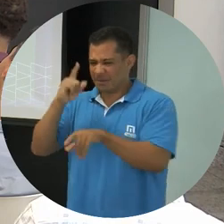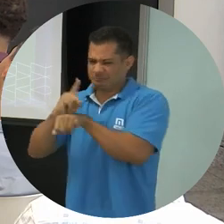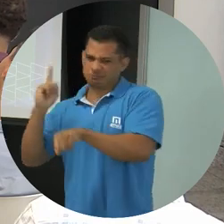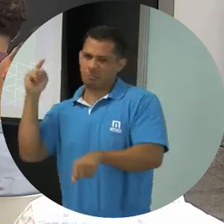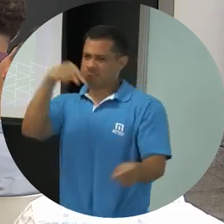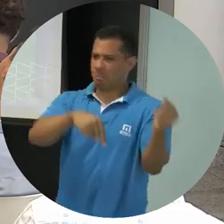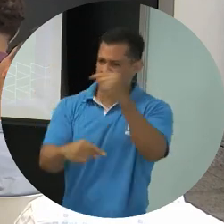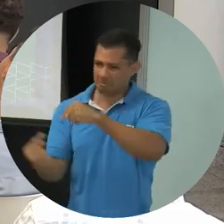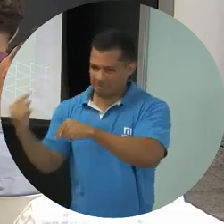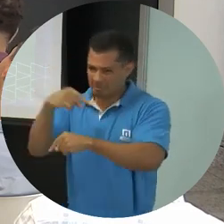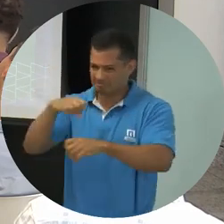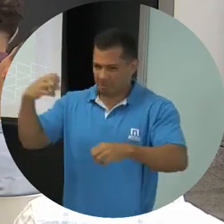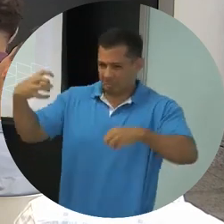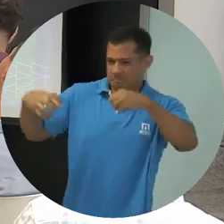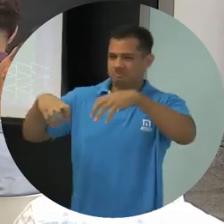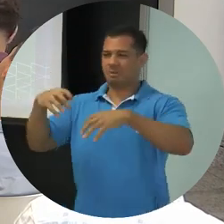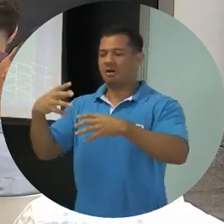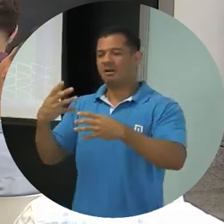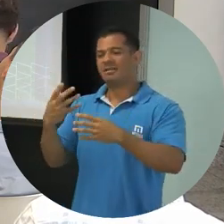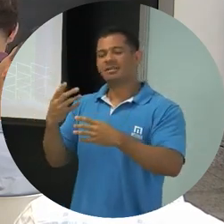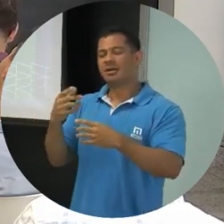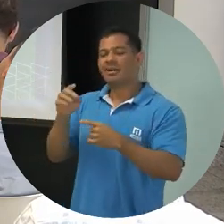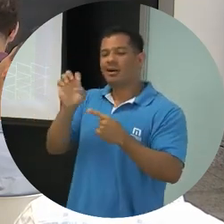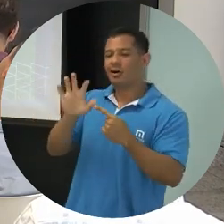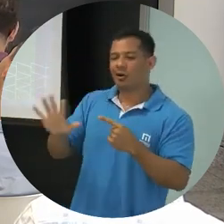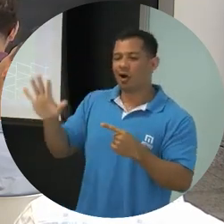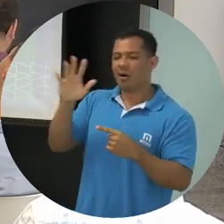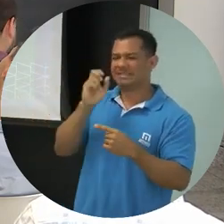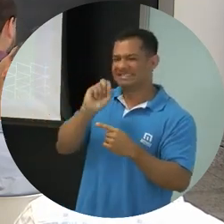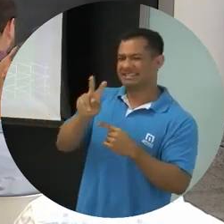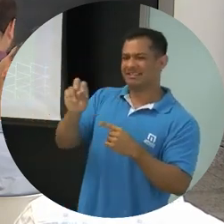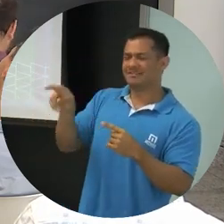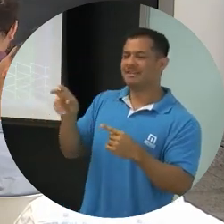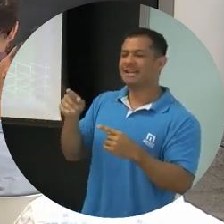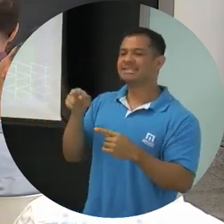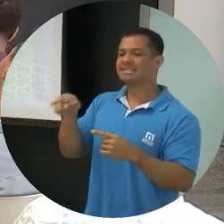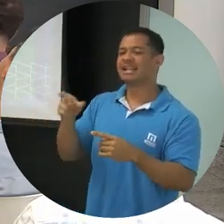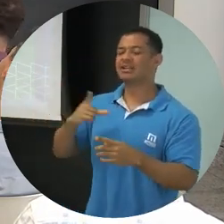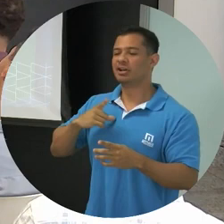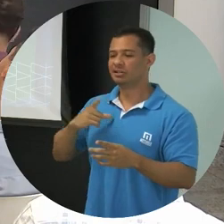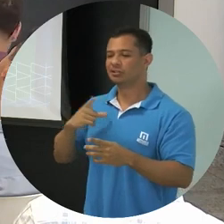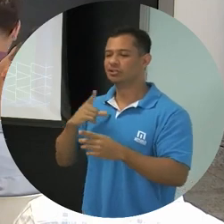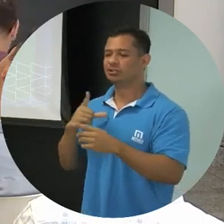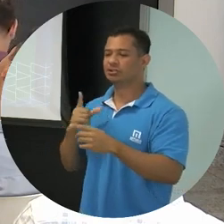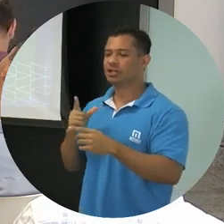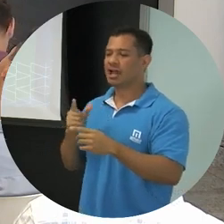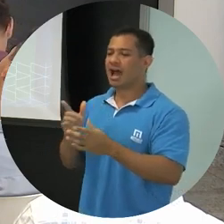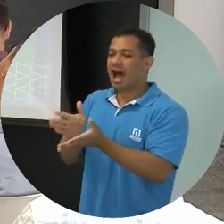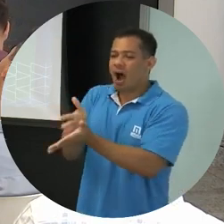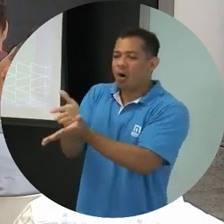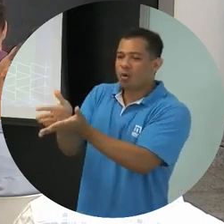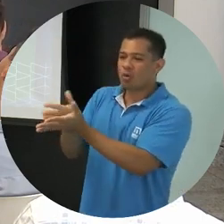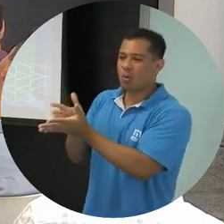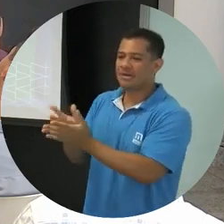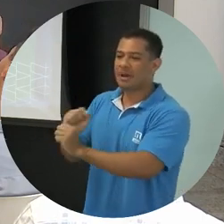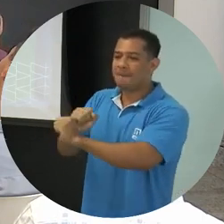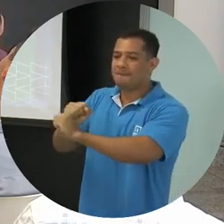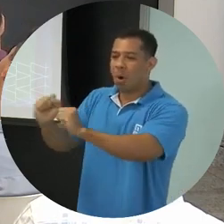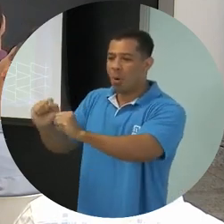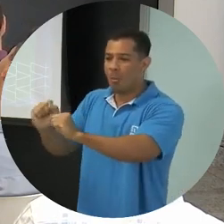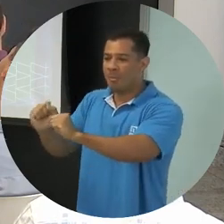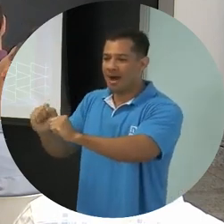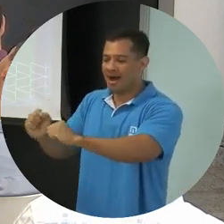né, por toda a Europa você encontrava muitas bombas ainda que elas